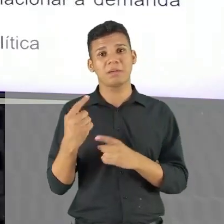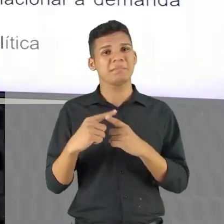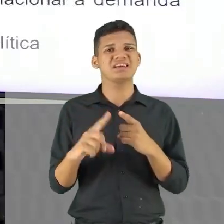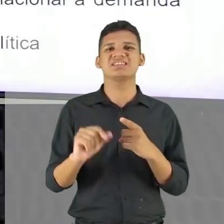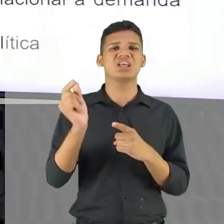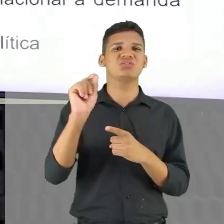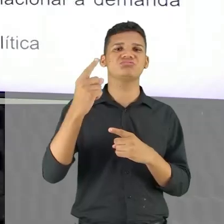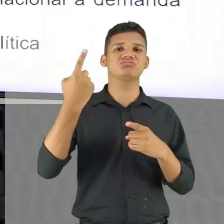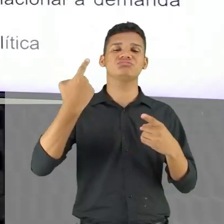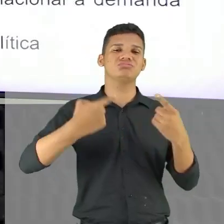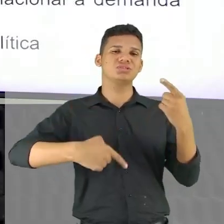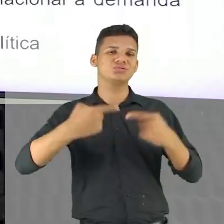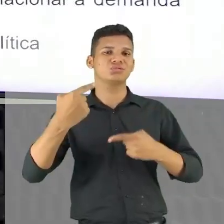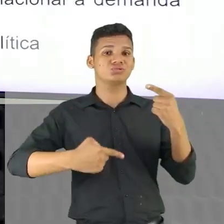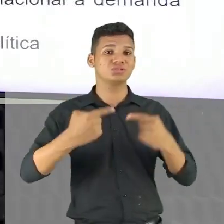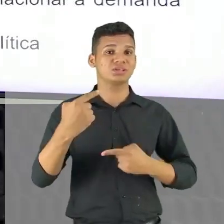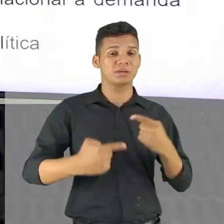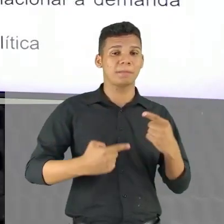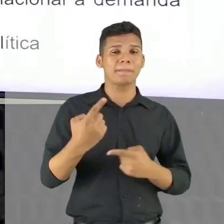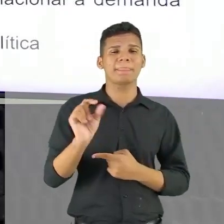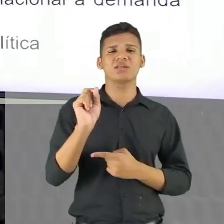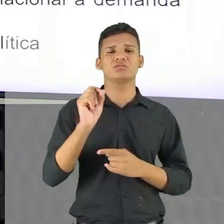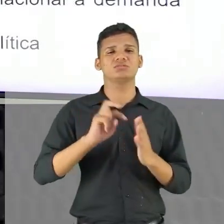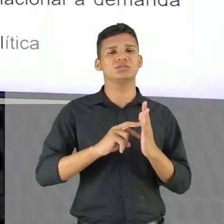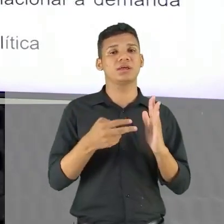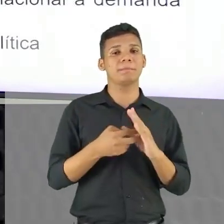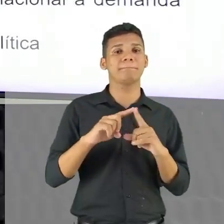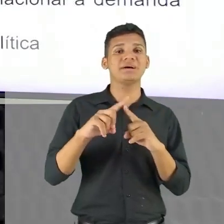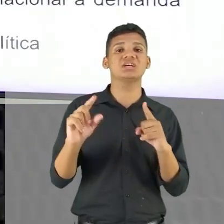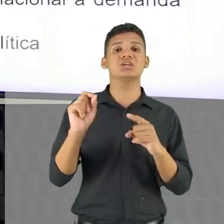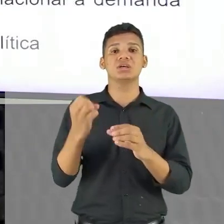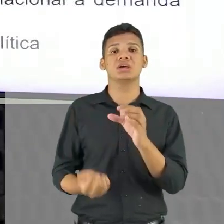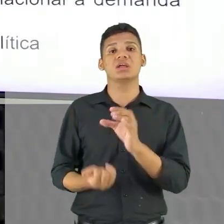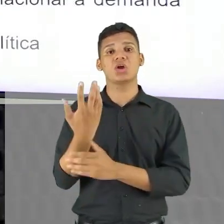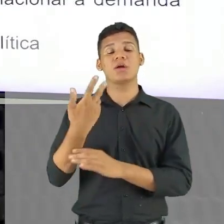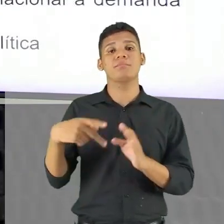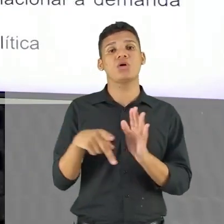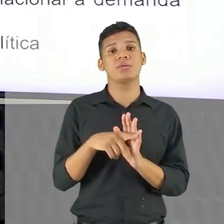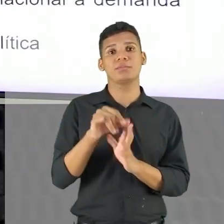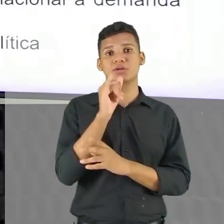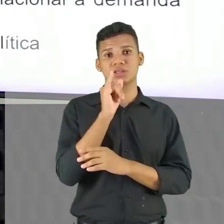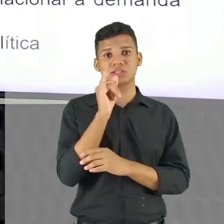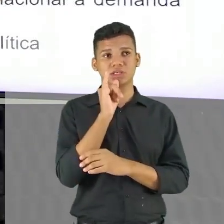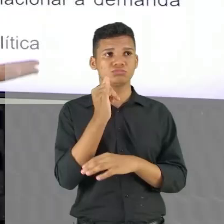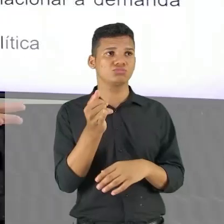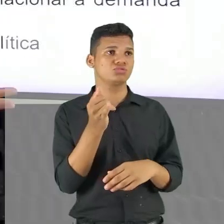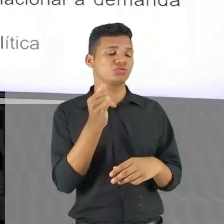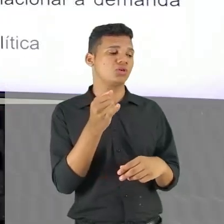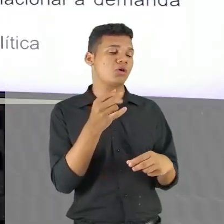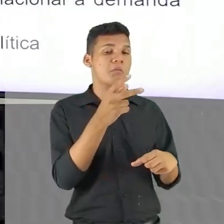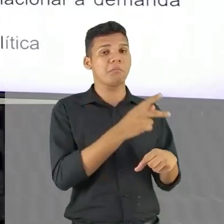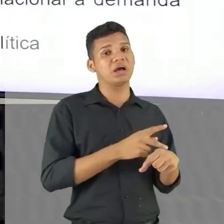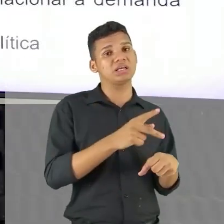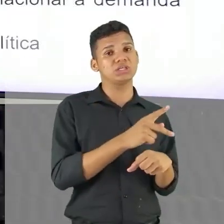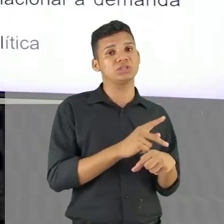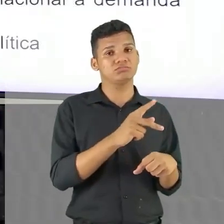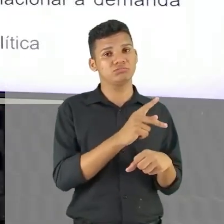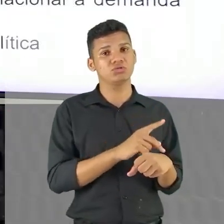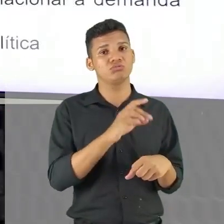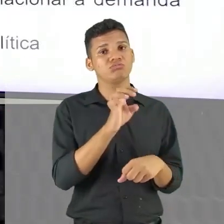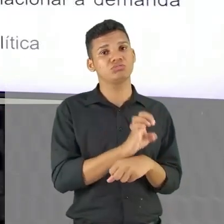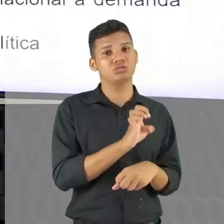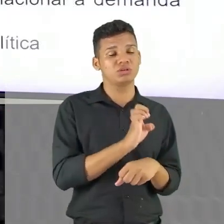discute as fronteiras, ela discute o surgimento de um Estado nacional palestino, tá? De um